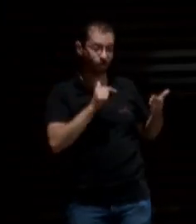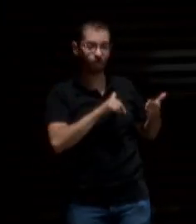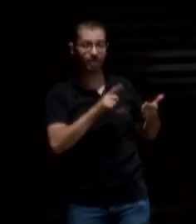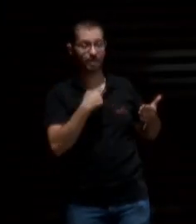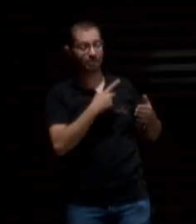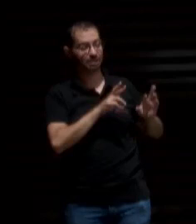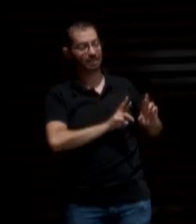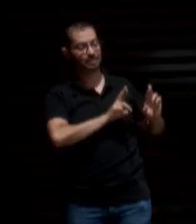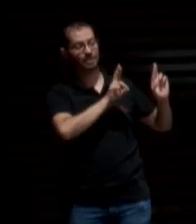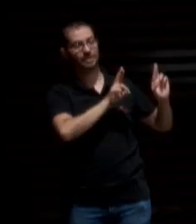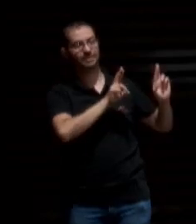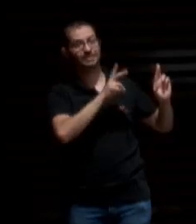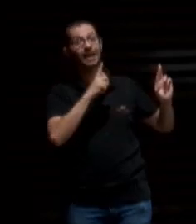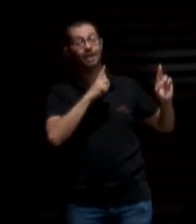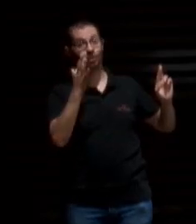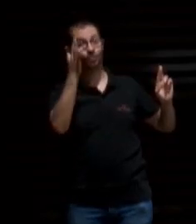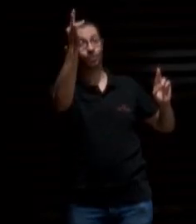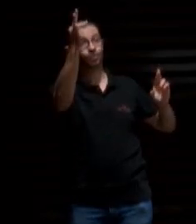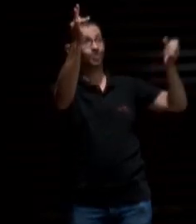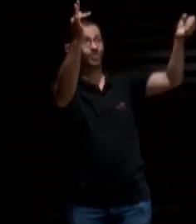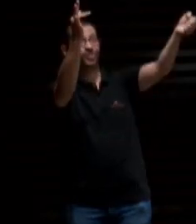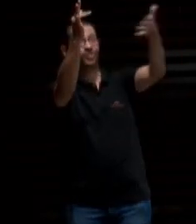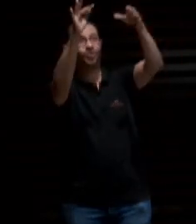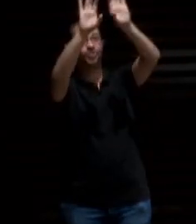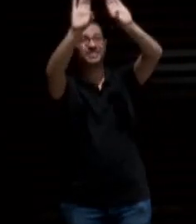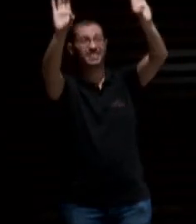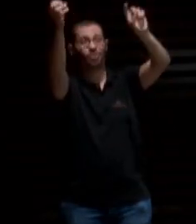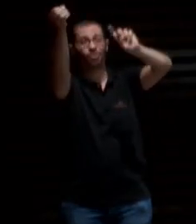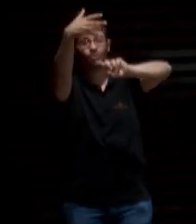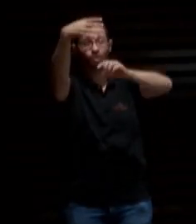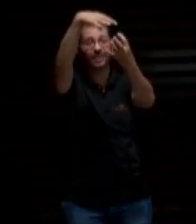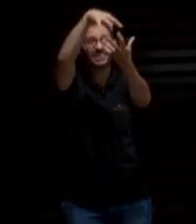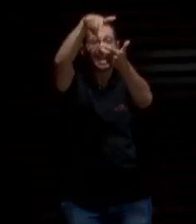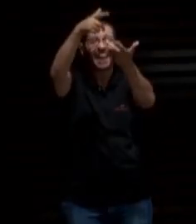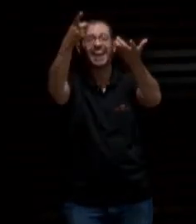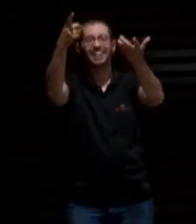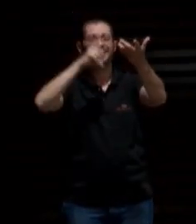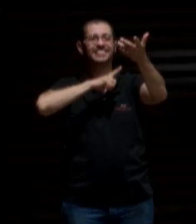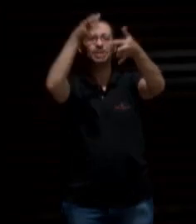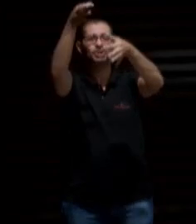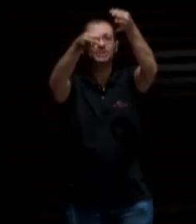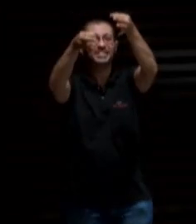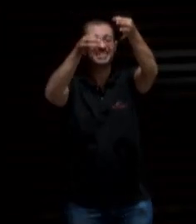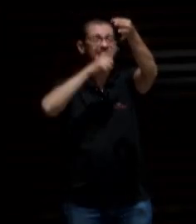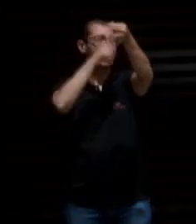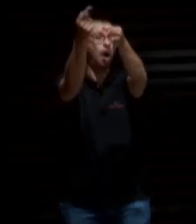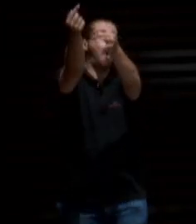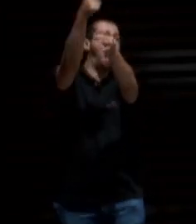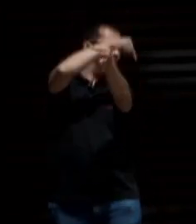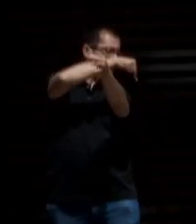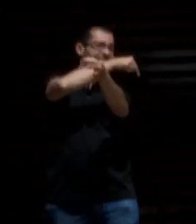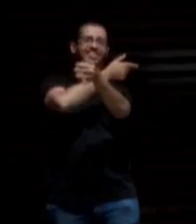nós nos alegraremos nos novos céus e na nova terra, onde habita a justiça, onde nunca mais vai ter nada disso.